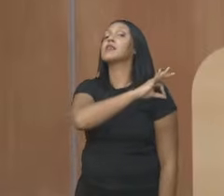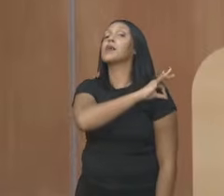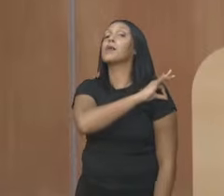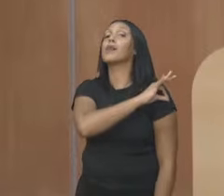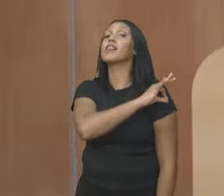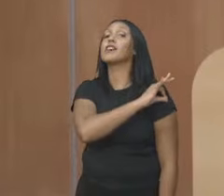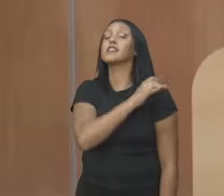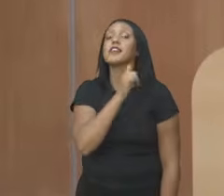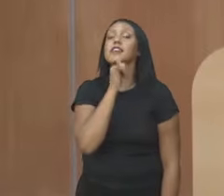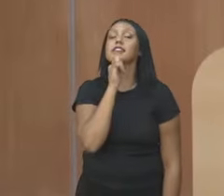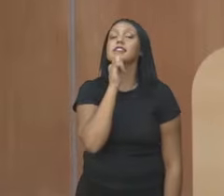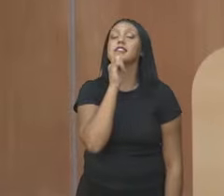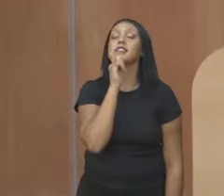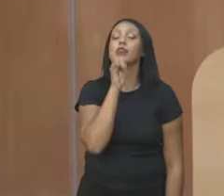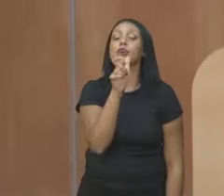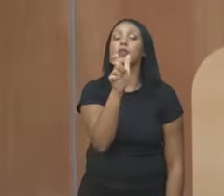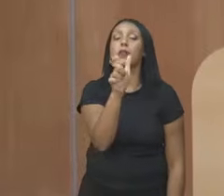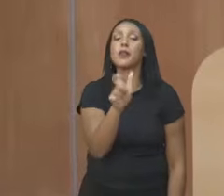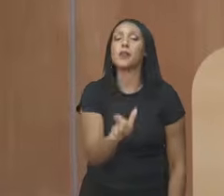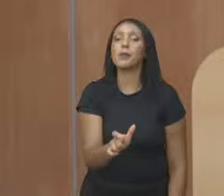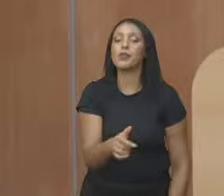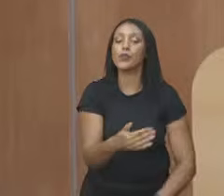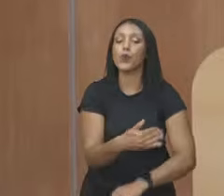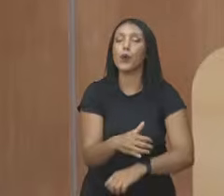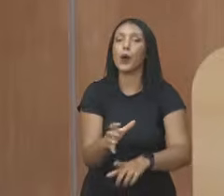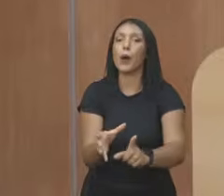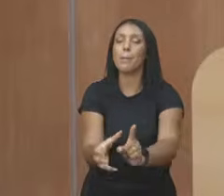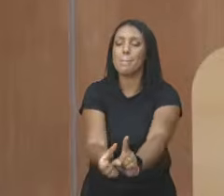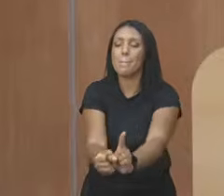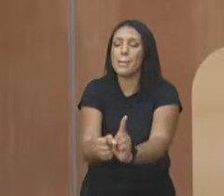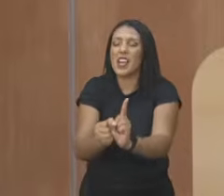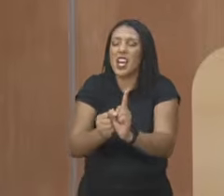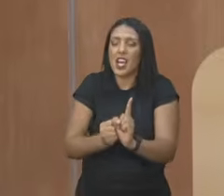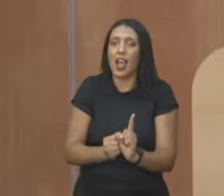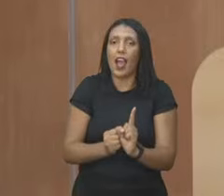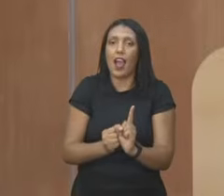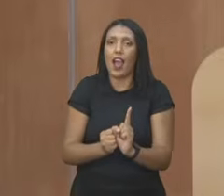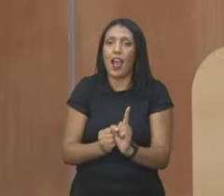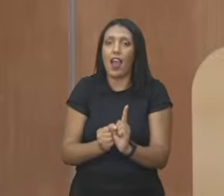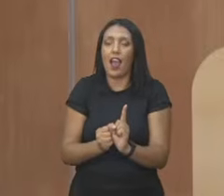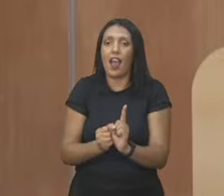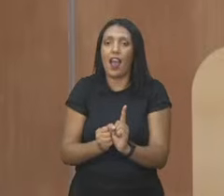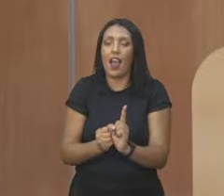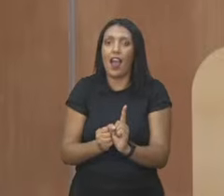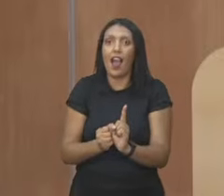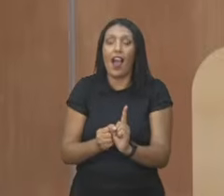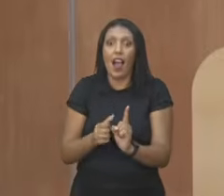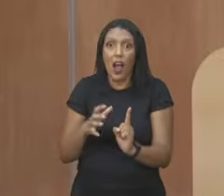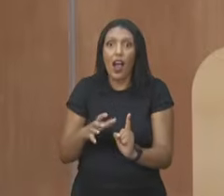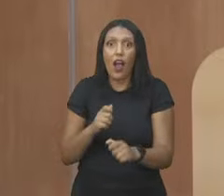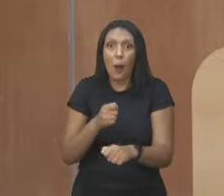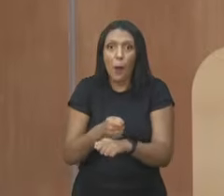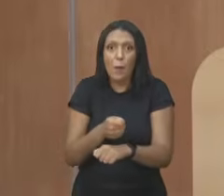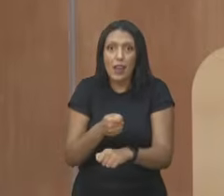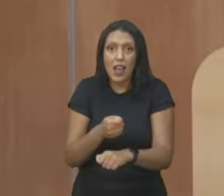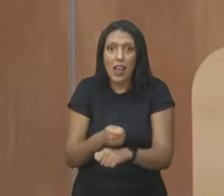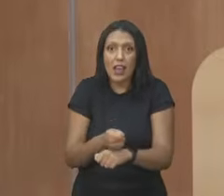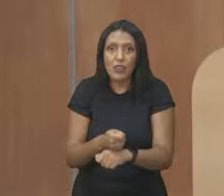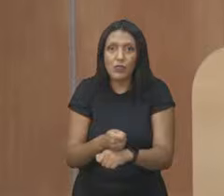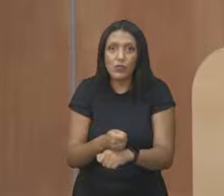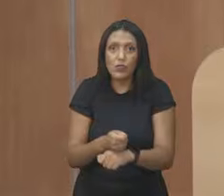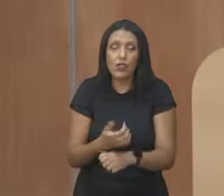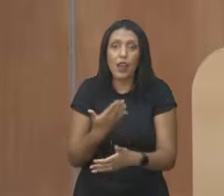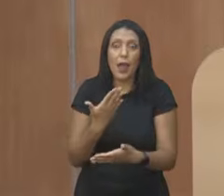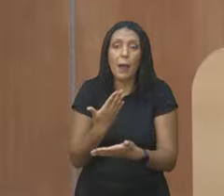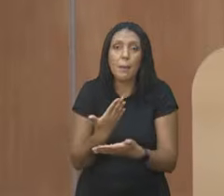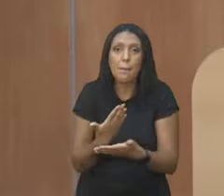uma pessoa dessa e levar para a entidade, se ele não quiser, perde a farda. Se a guarda municipal fizer